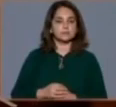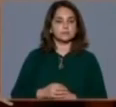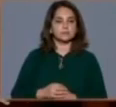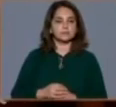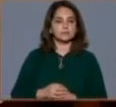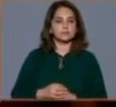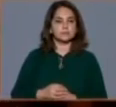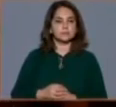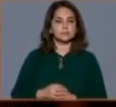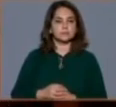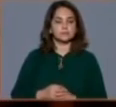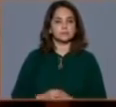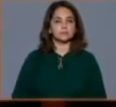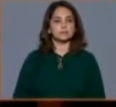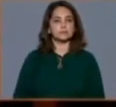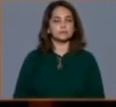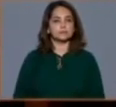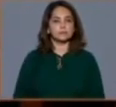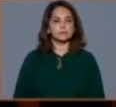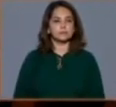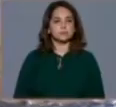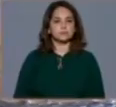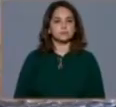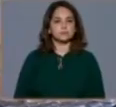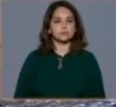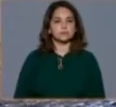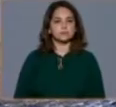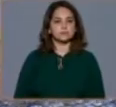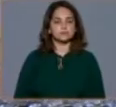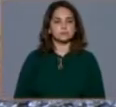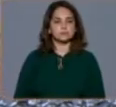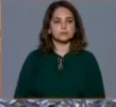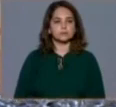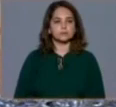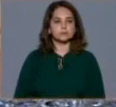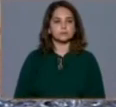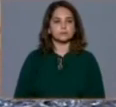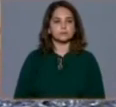Thank you.